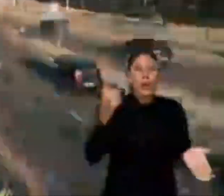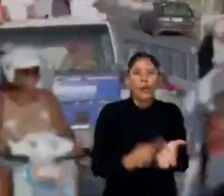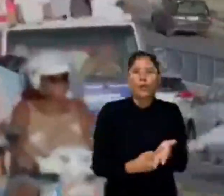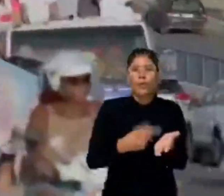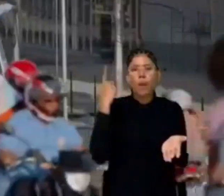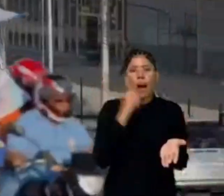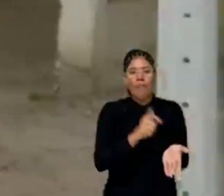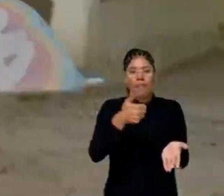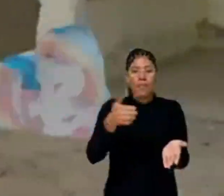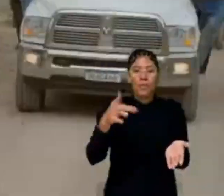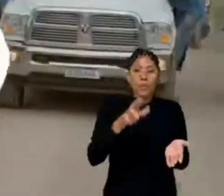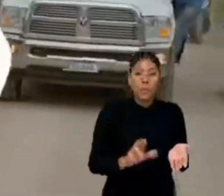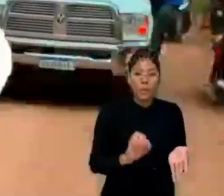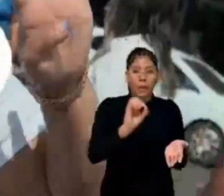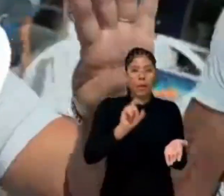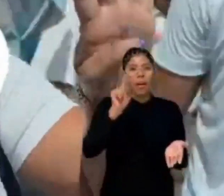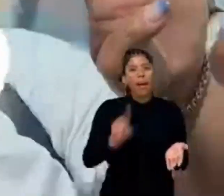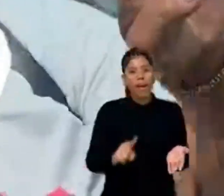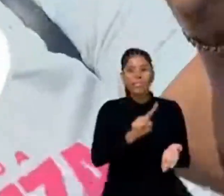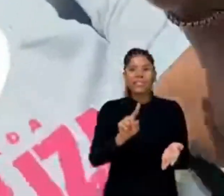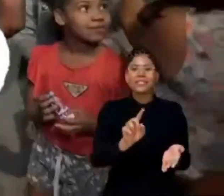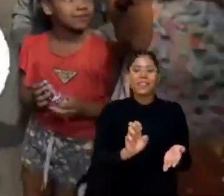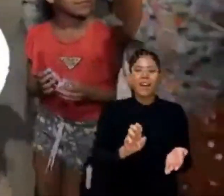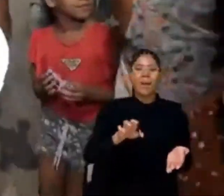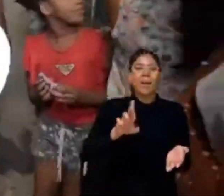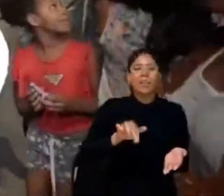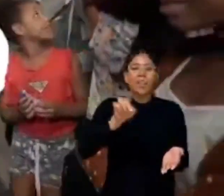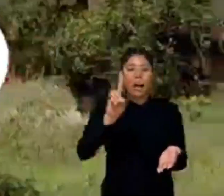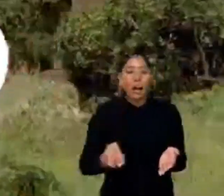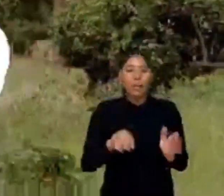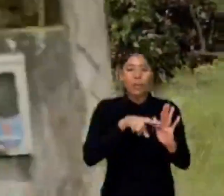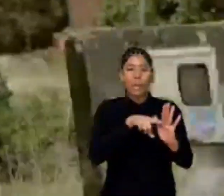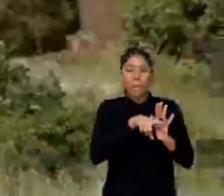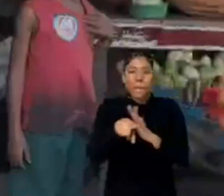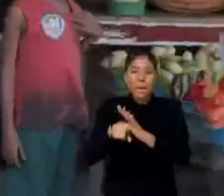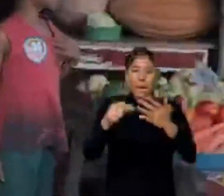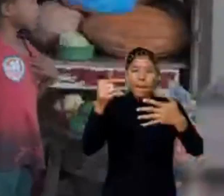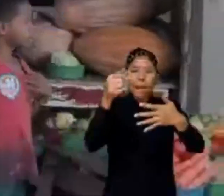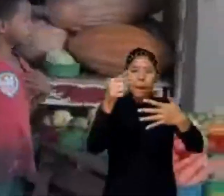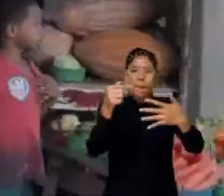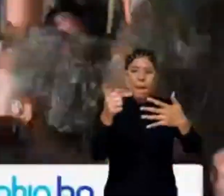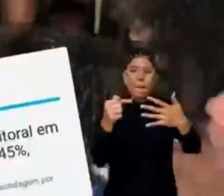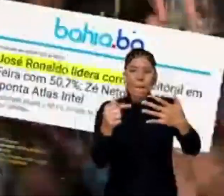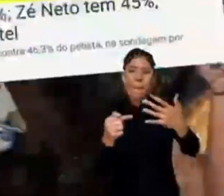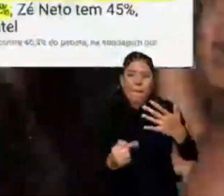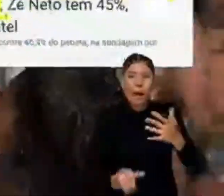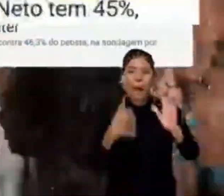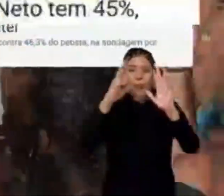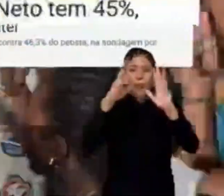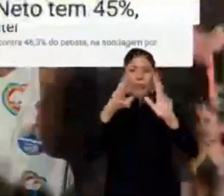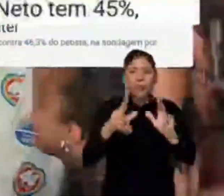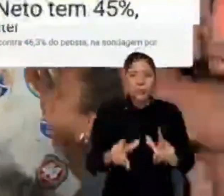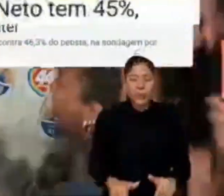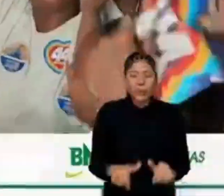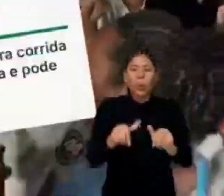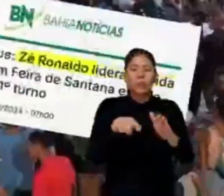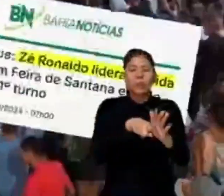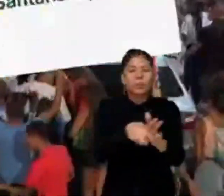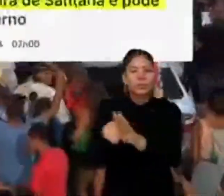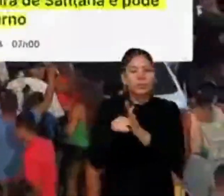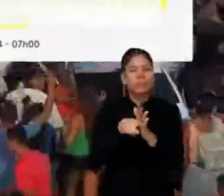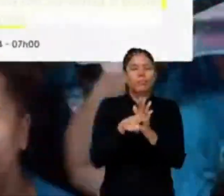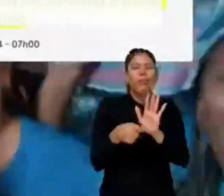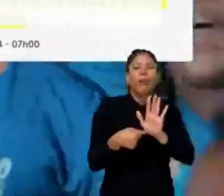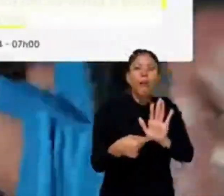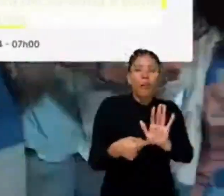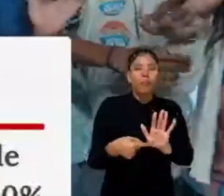pesquisas confirmam a vitória de José Ronaldo no primeiro turno. Pesquisa Atlas, pesquisa